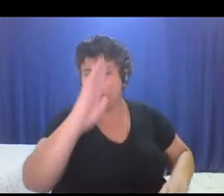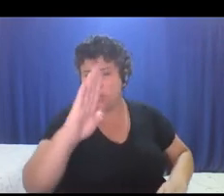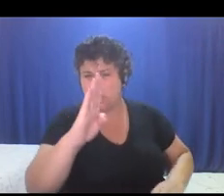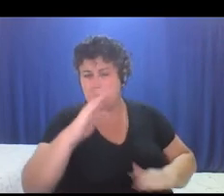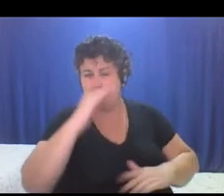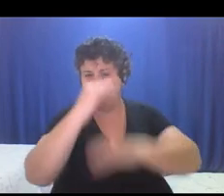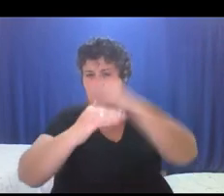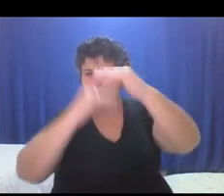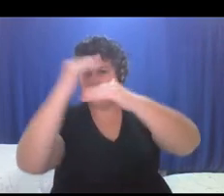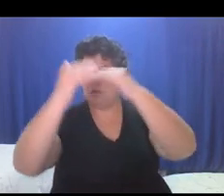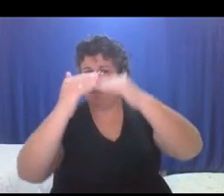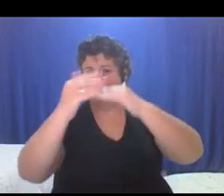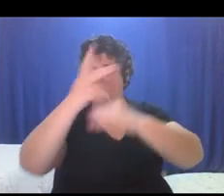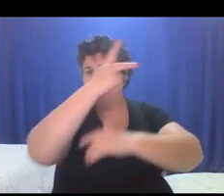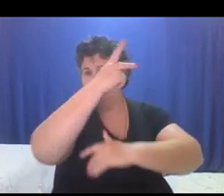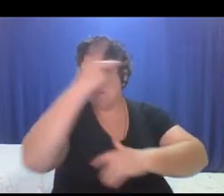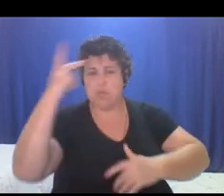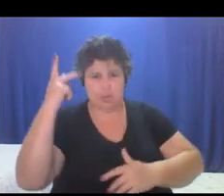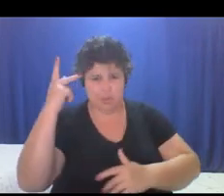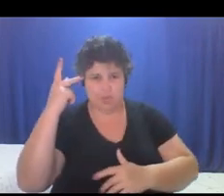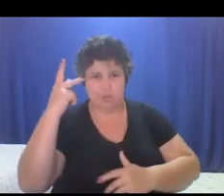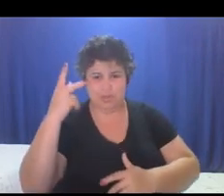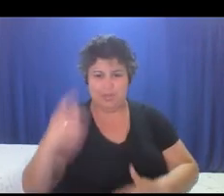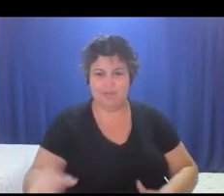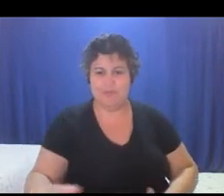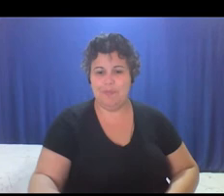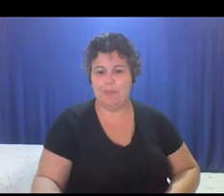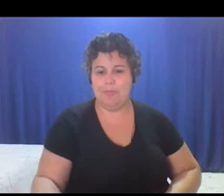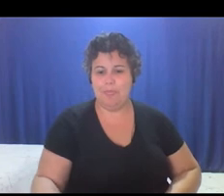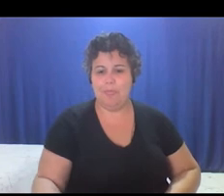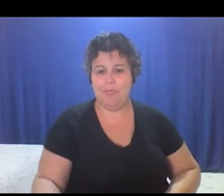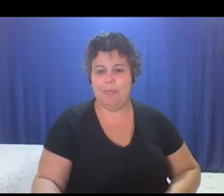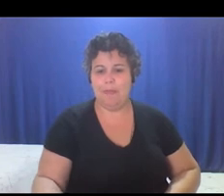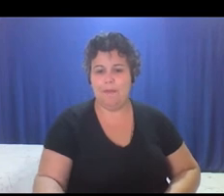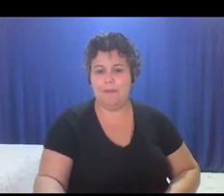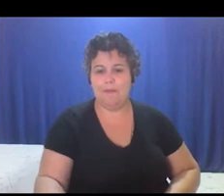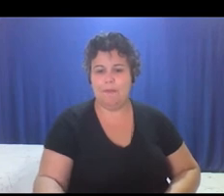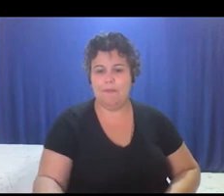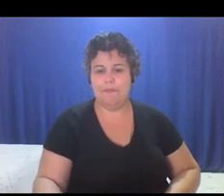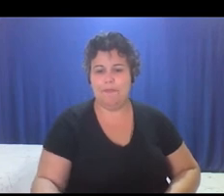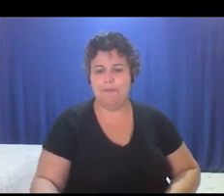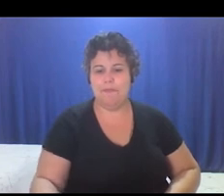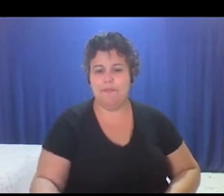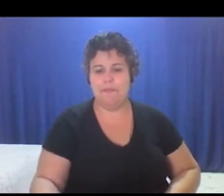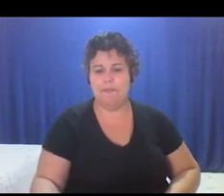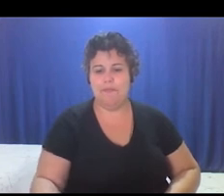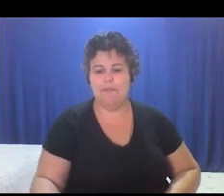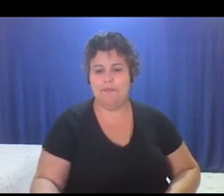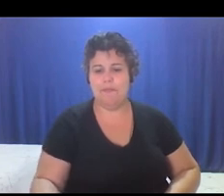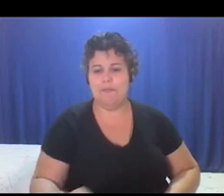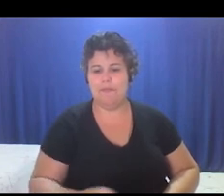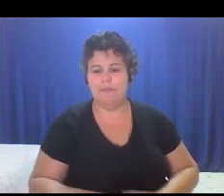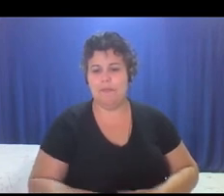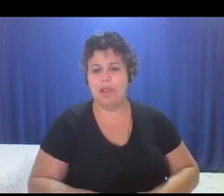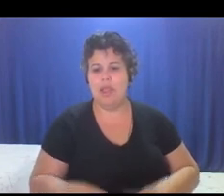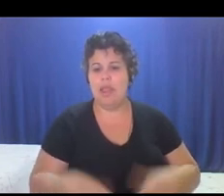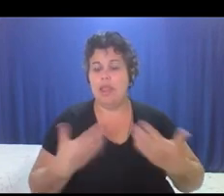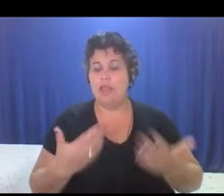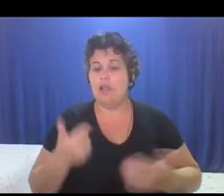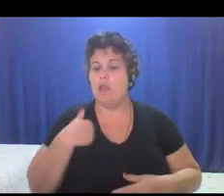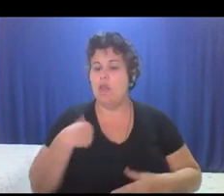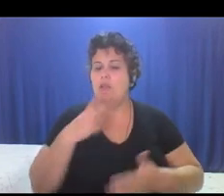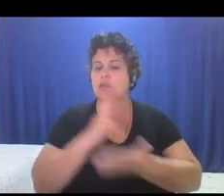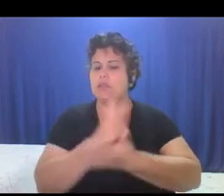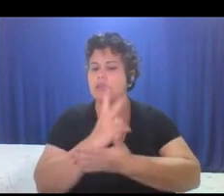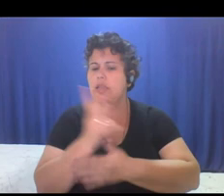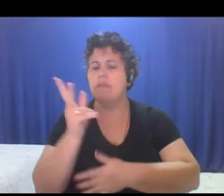elas cresçam junto com a CEITE. Muito bom, muito bom. Eu falo sempre assim, em trocas com pessoas